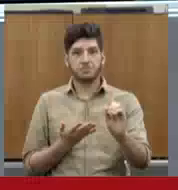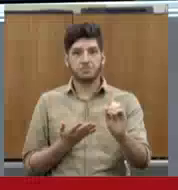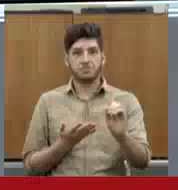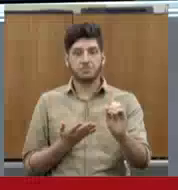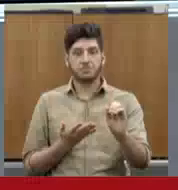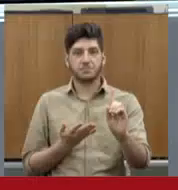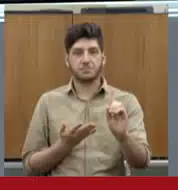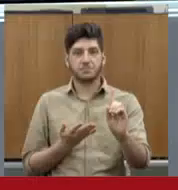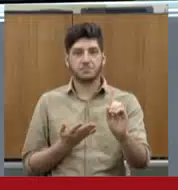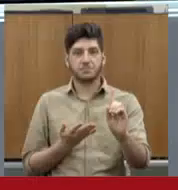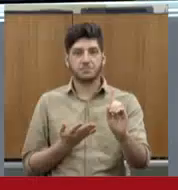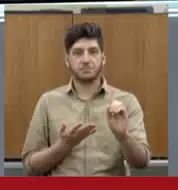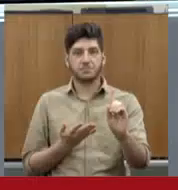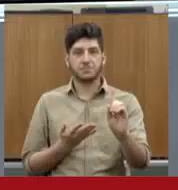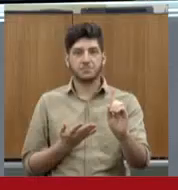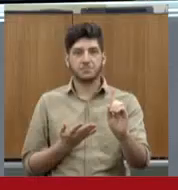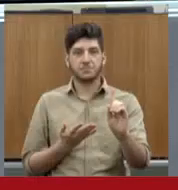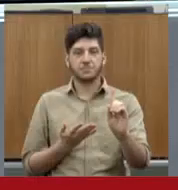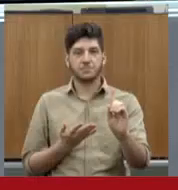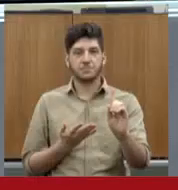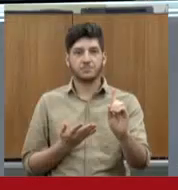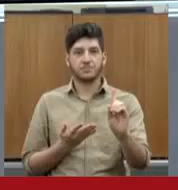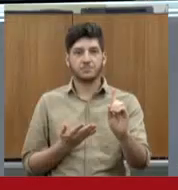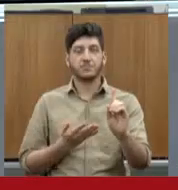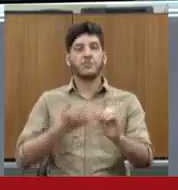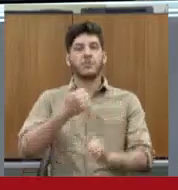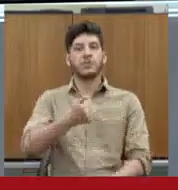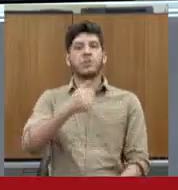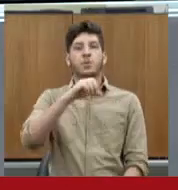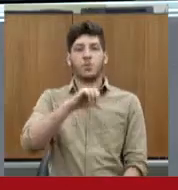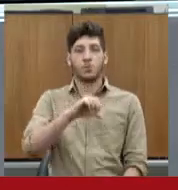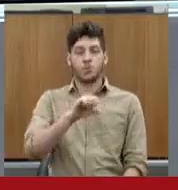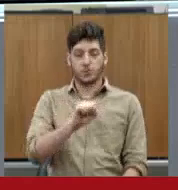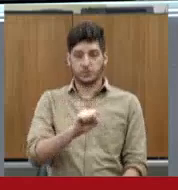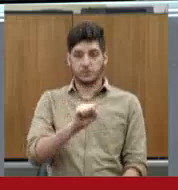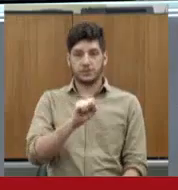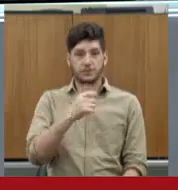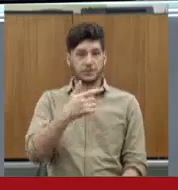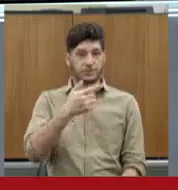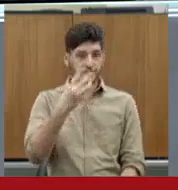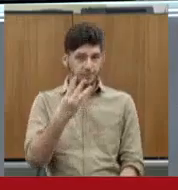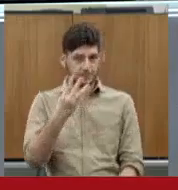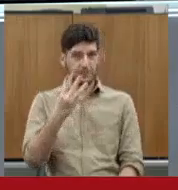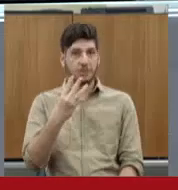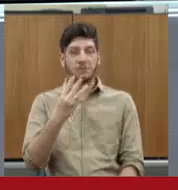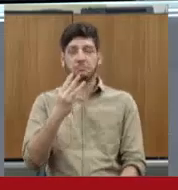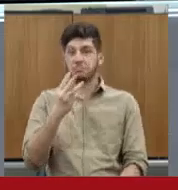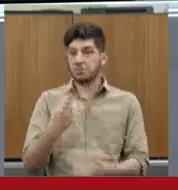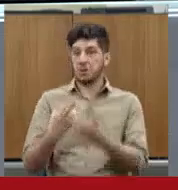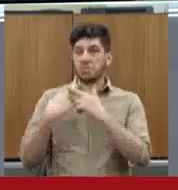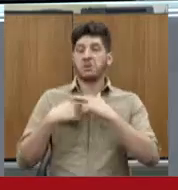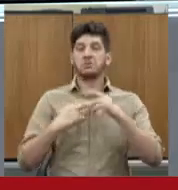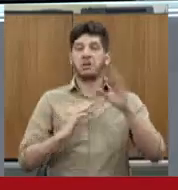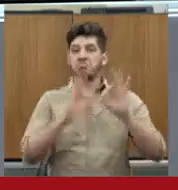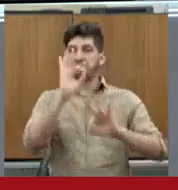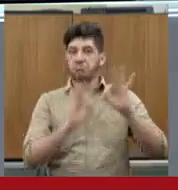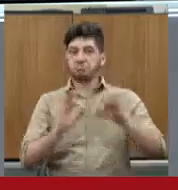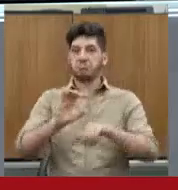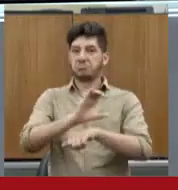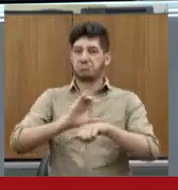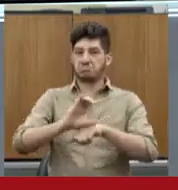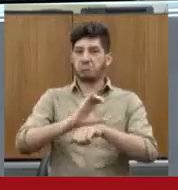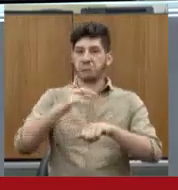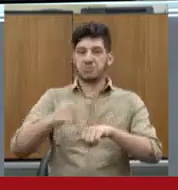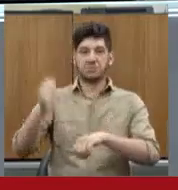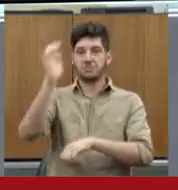primeira Assembleia Constituinte em 1823, patrono da independência do Brasil, expoente da história